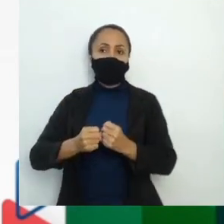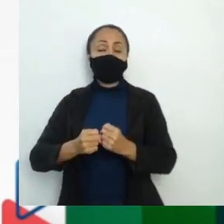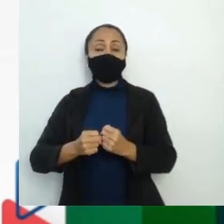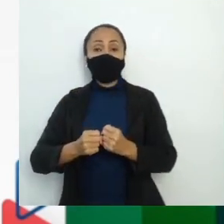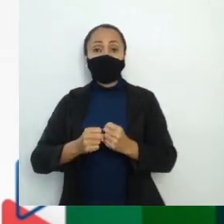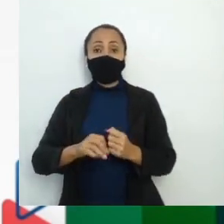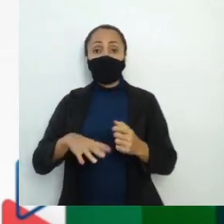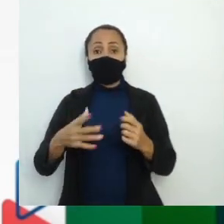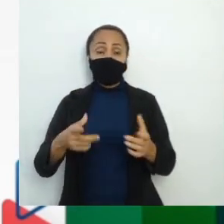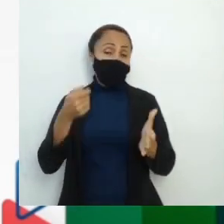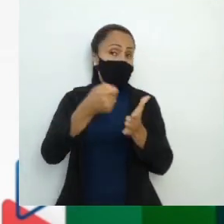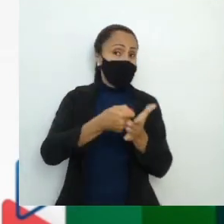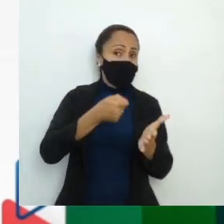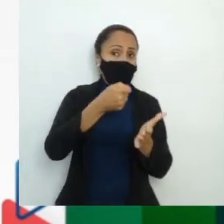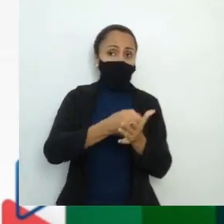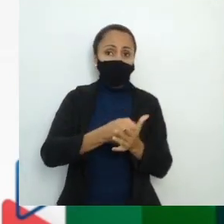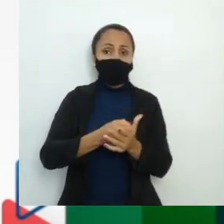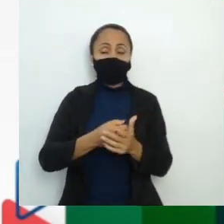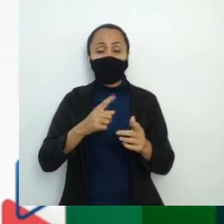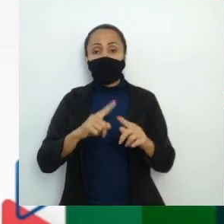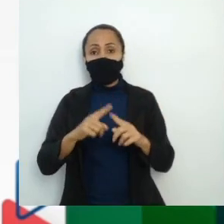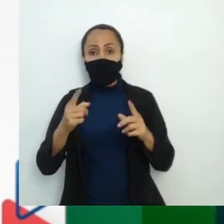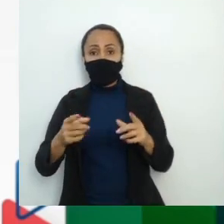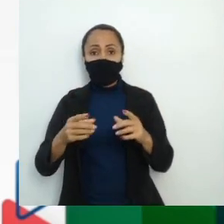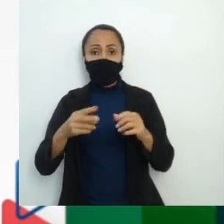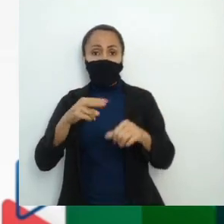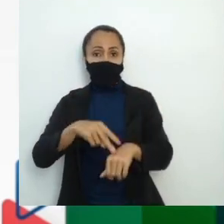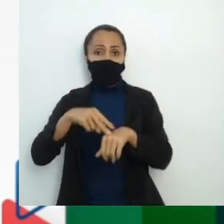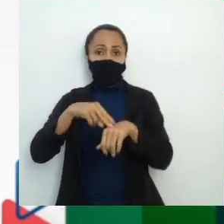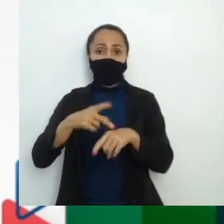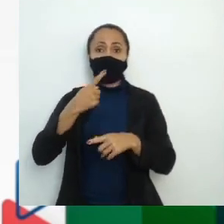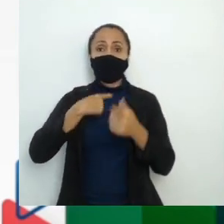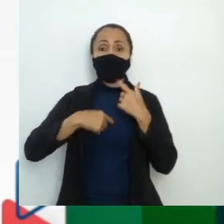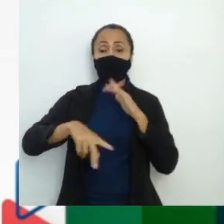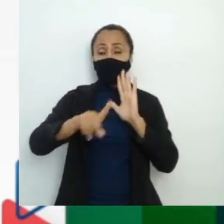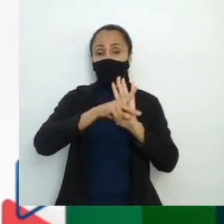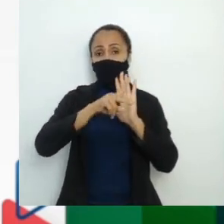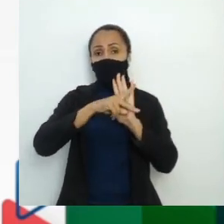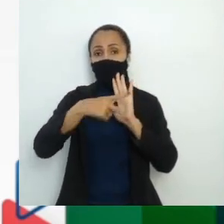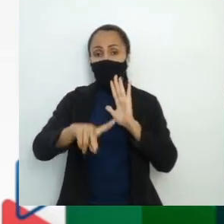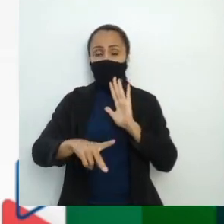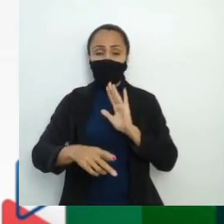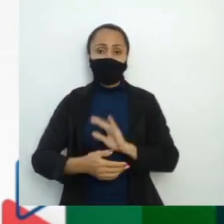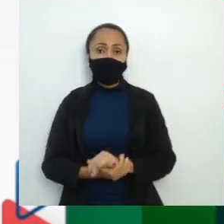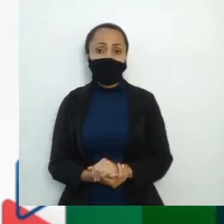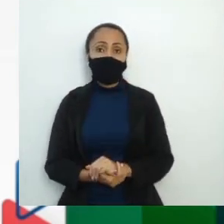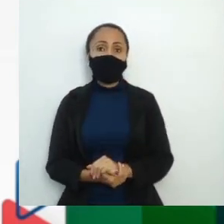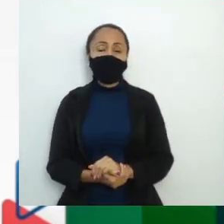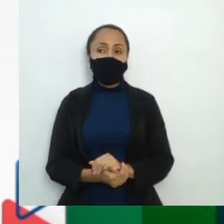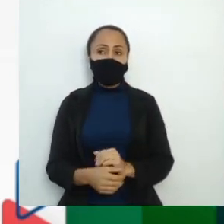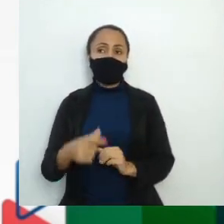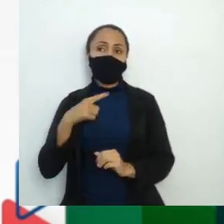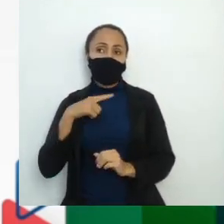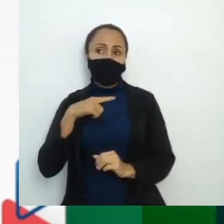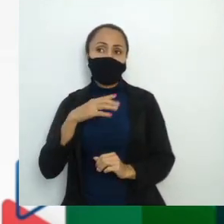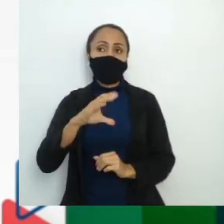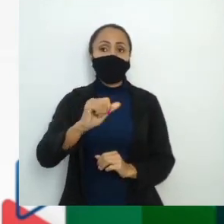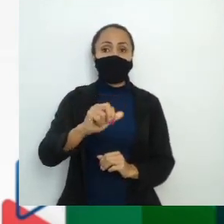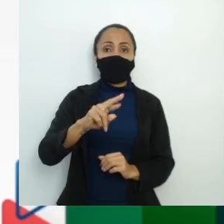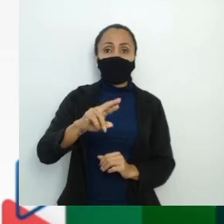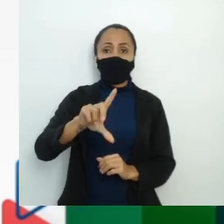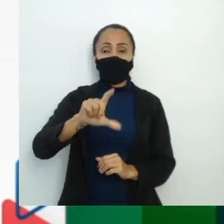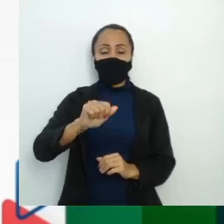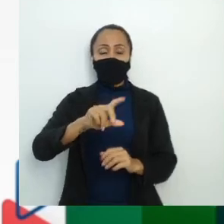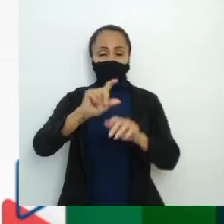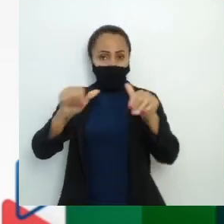uma resistência, mas vai colocar ele por vontade no poder. Então, ó, você tem Carlos II, que vai restaurar